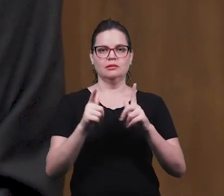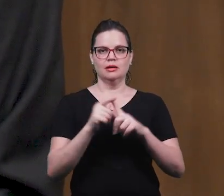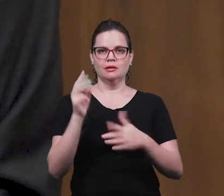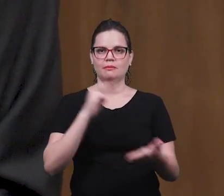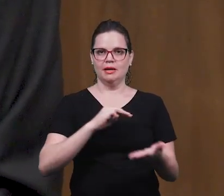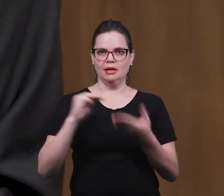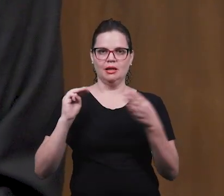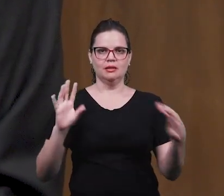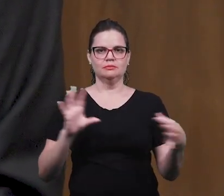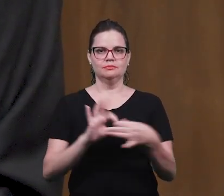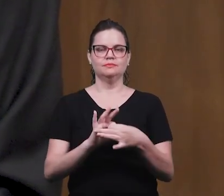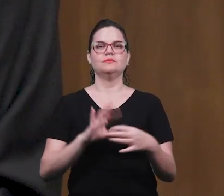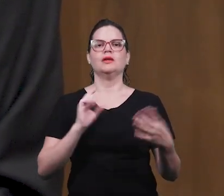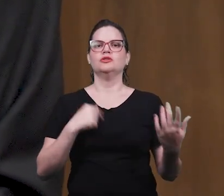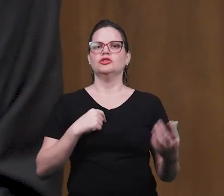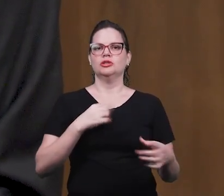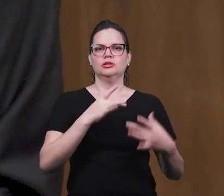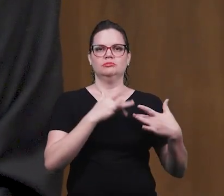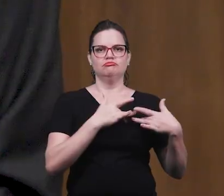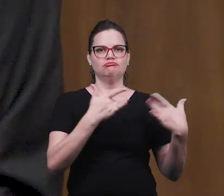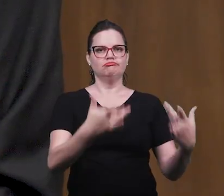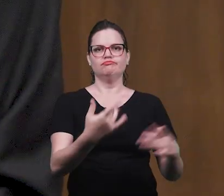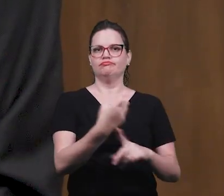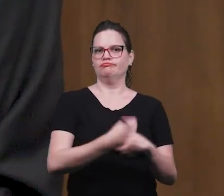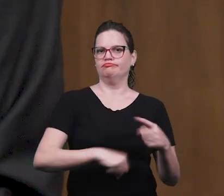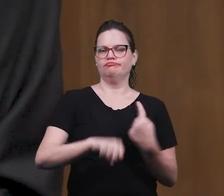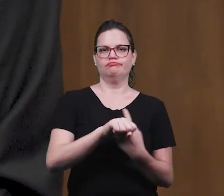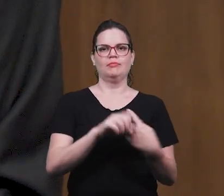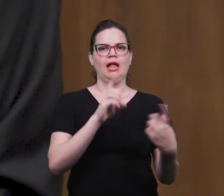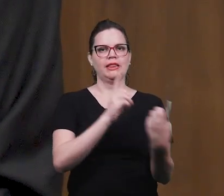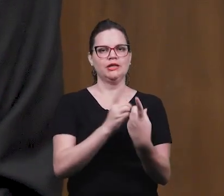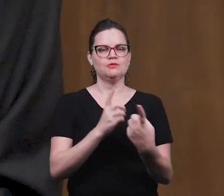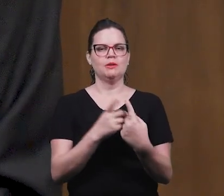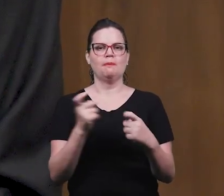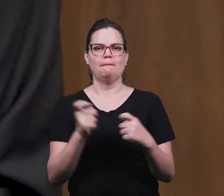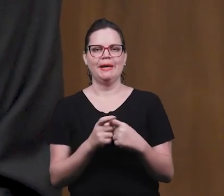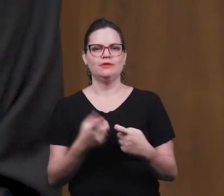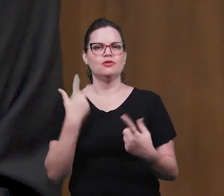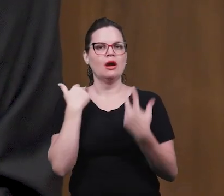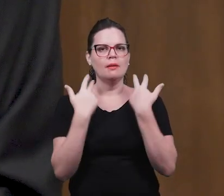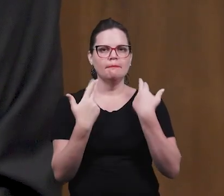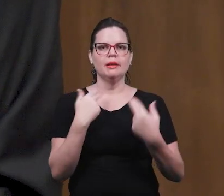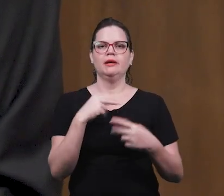de assistência, de atendimento médico-social, que a Igreja